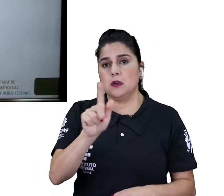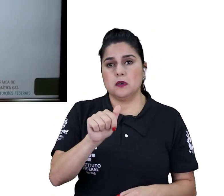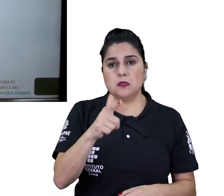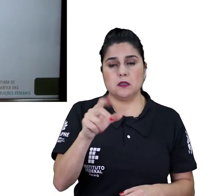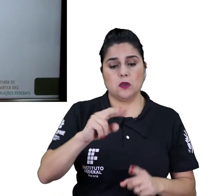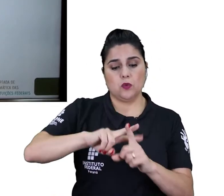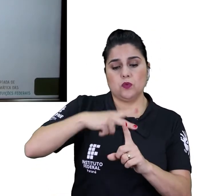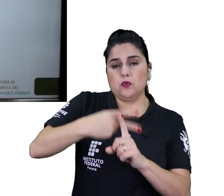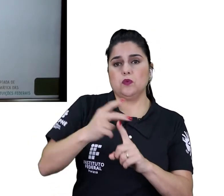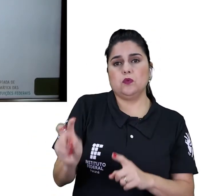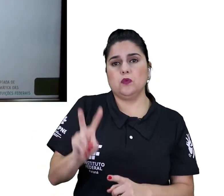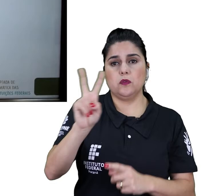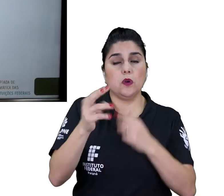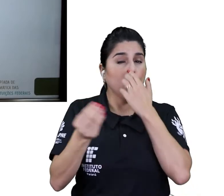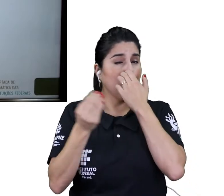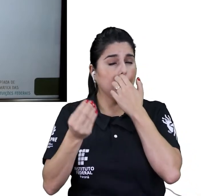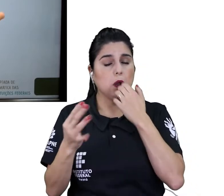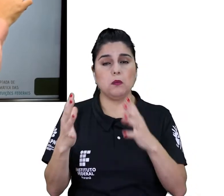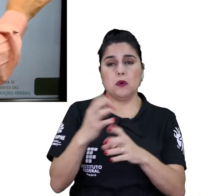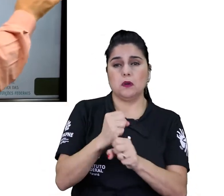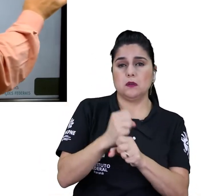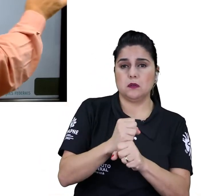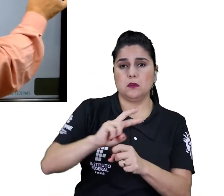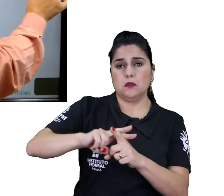desse valor. E como calcular o dobro?